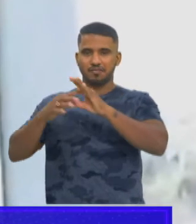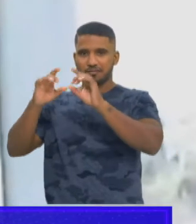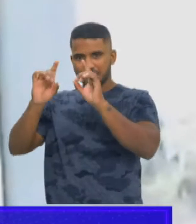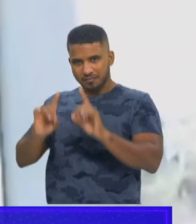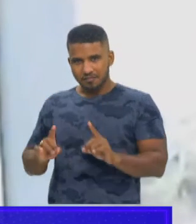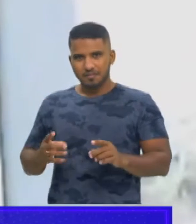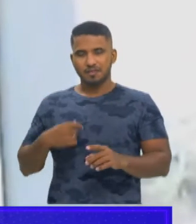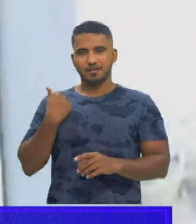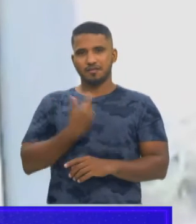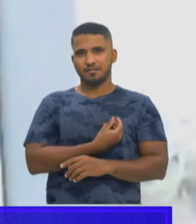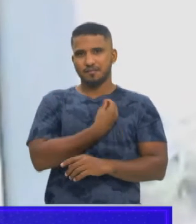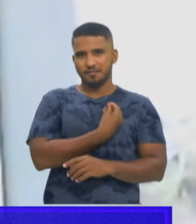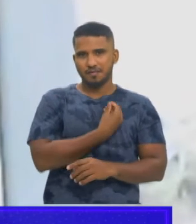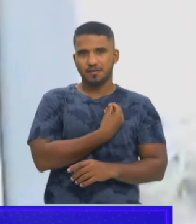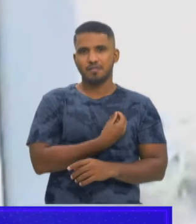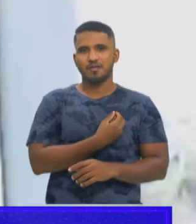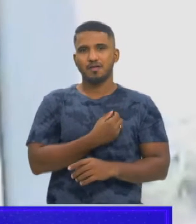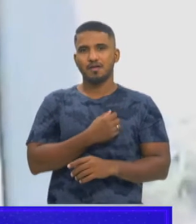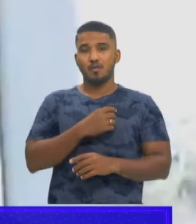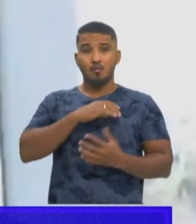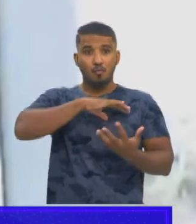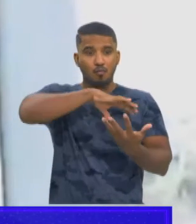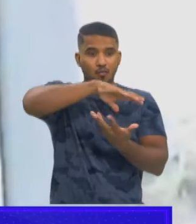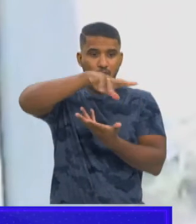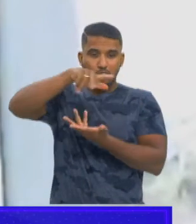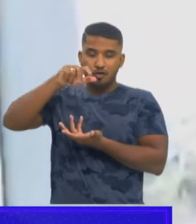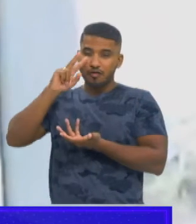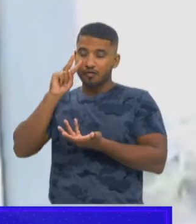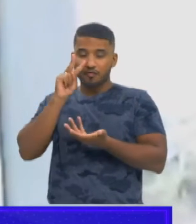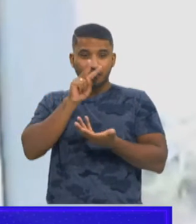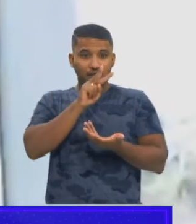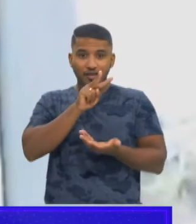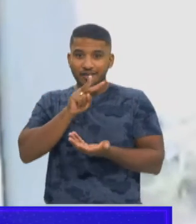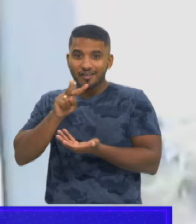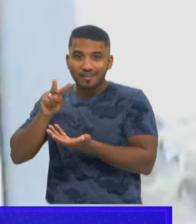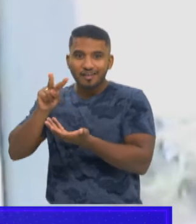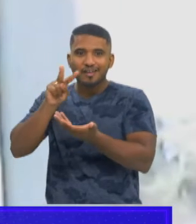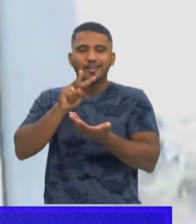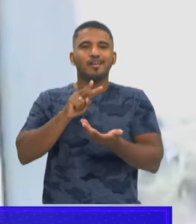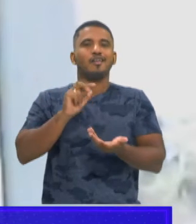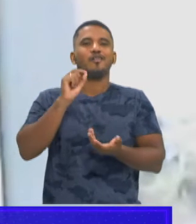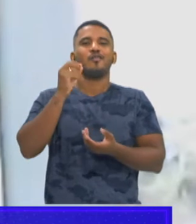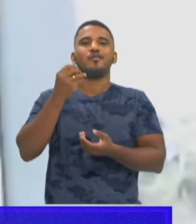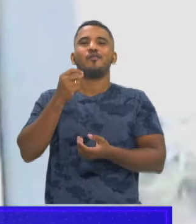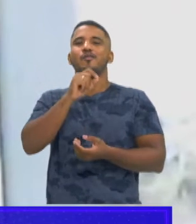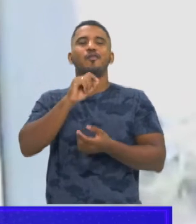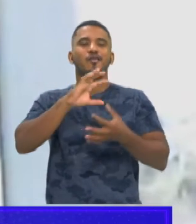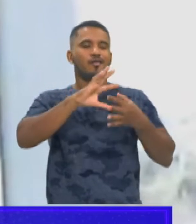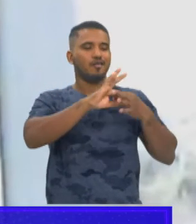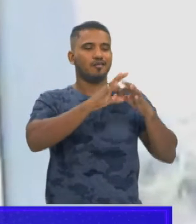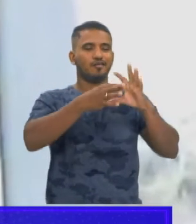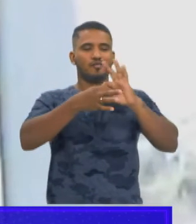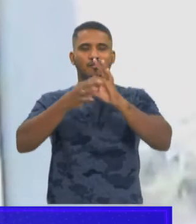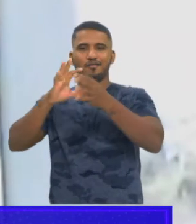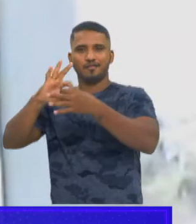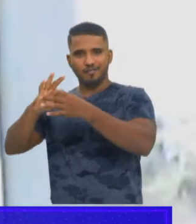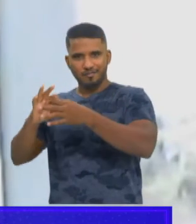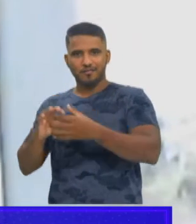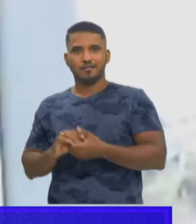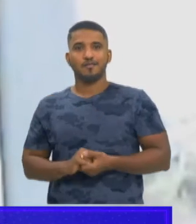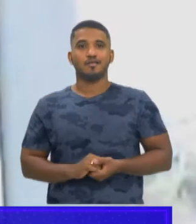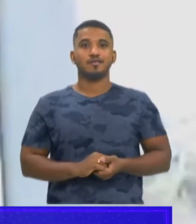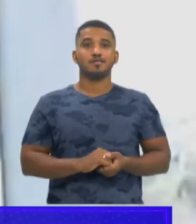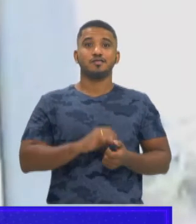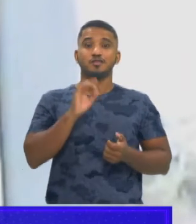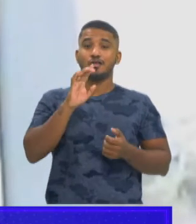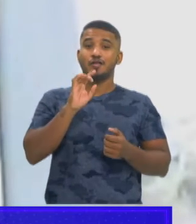suma importância esse momento da Paralimpíadas que vivemos. Na verdade, os olhos do mundo inteiro estavam